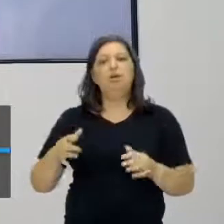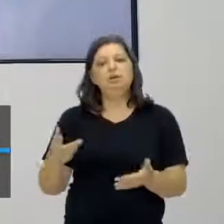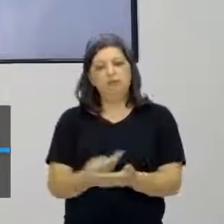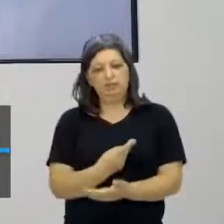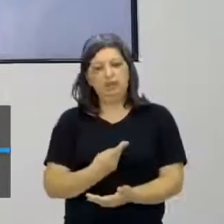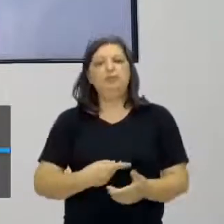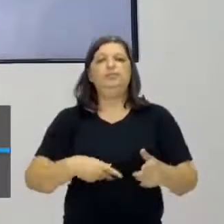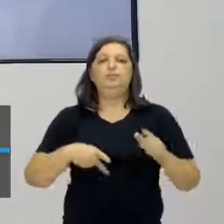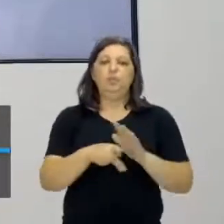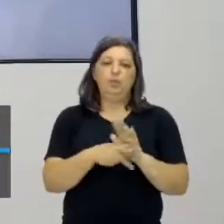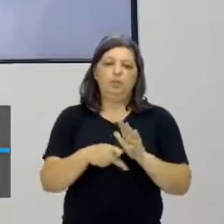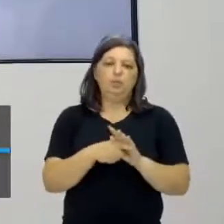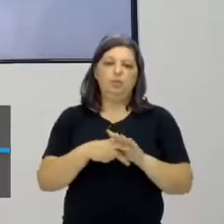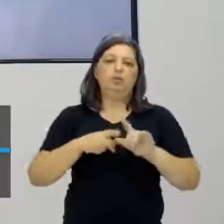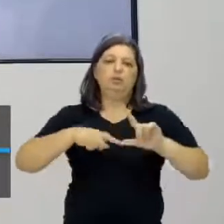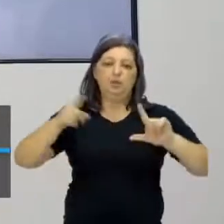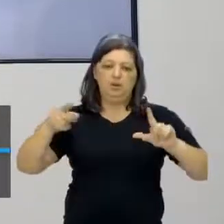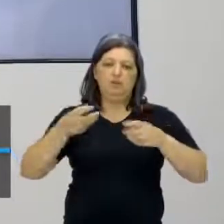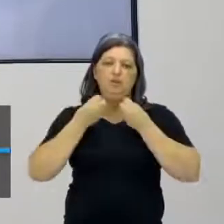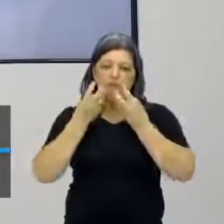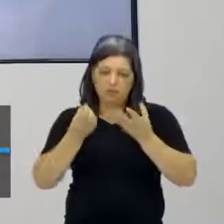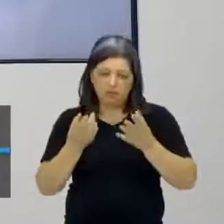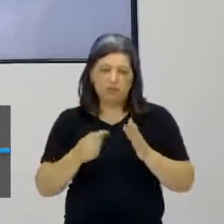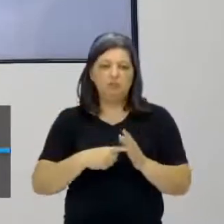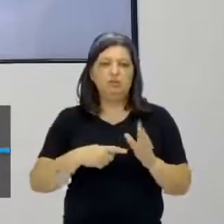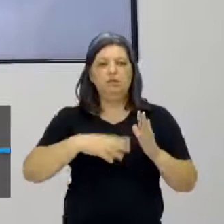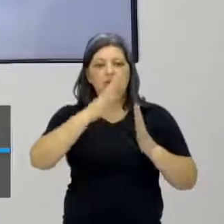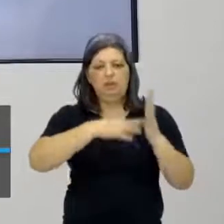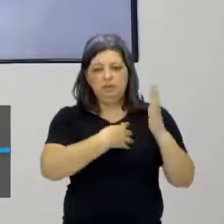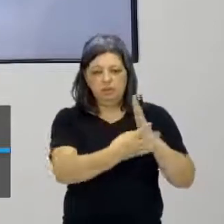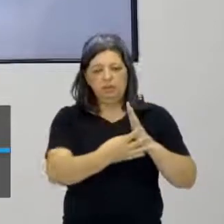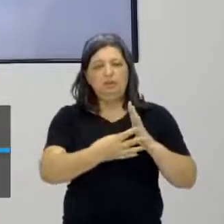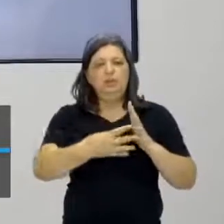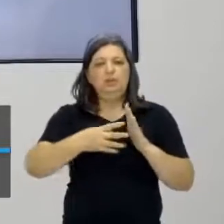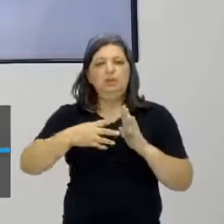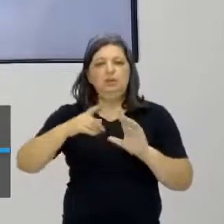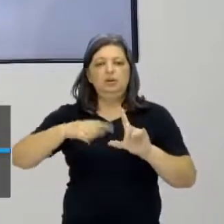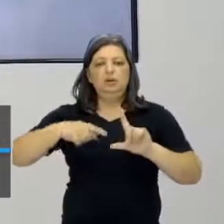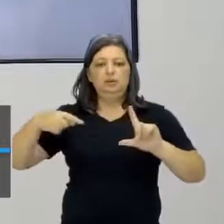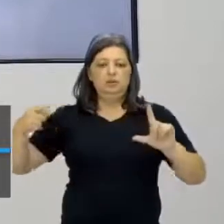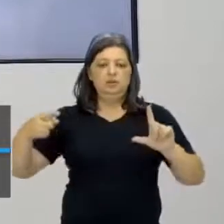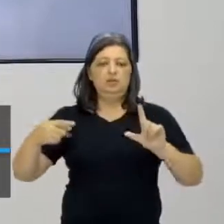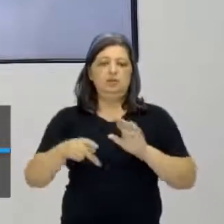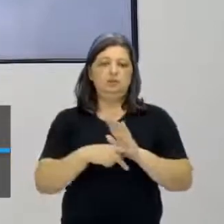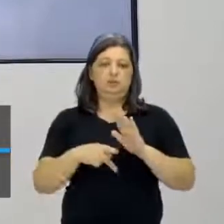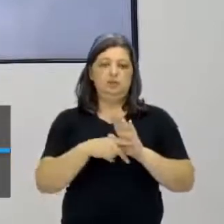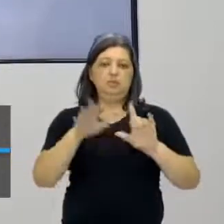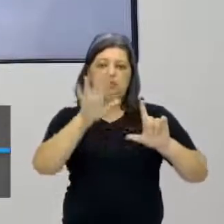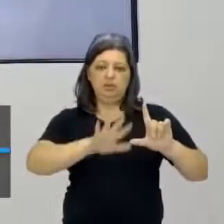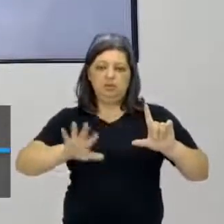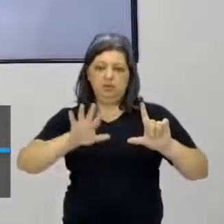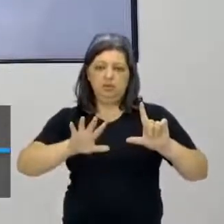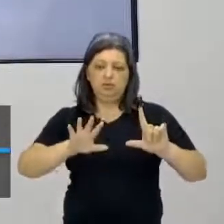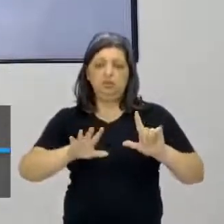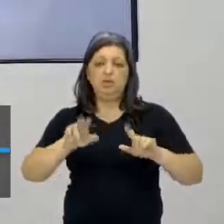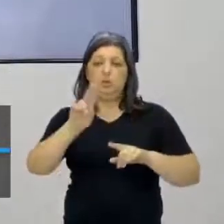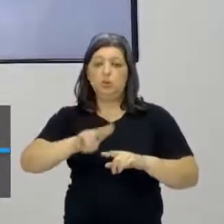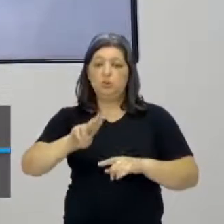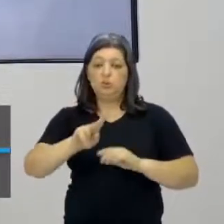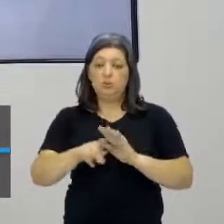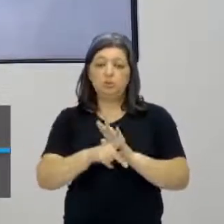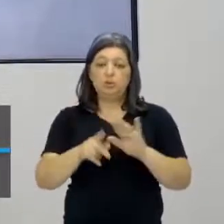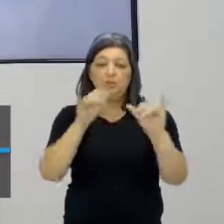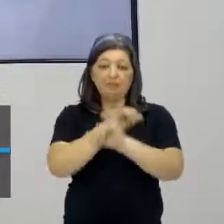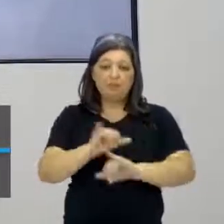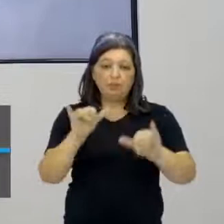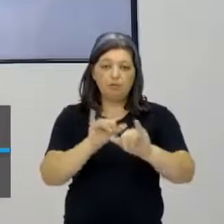infográficos, tabelas, gráficos, ilustrações servem para facilitar a informação e quando você pensar em